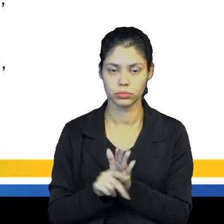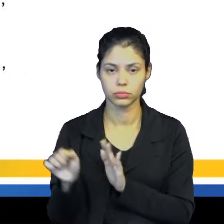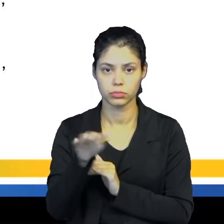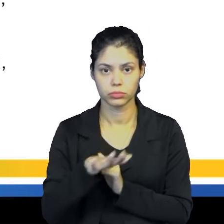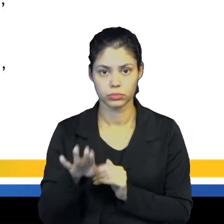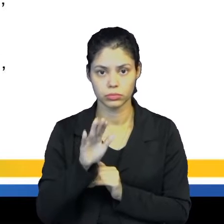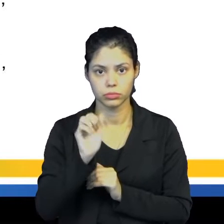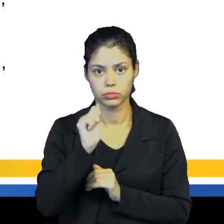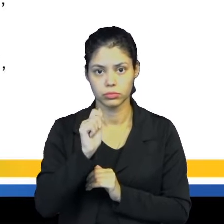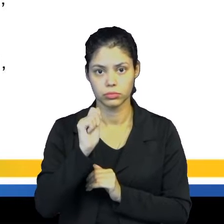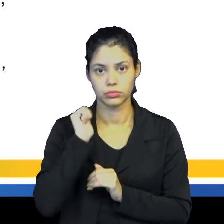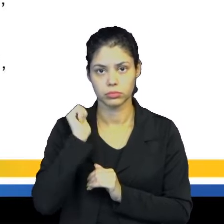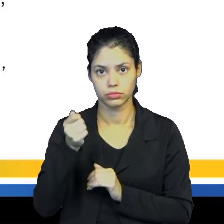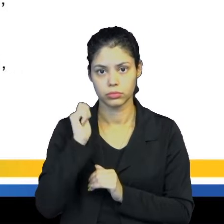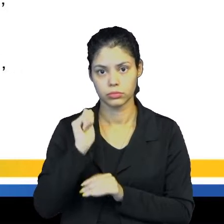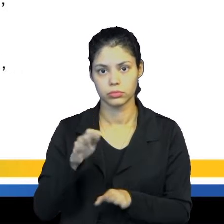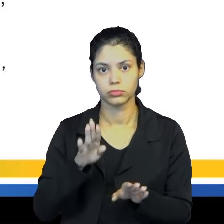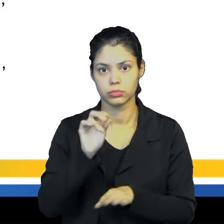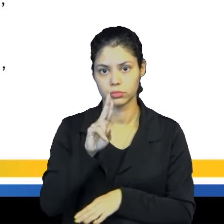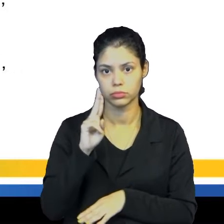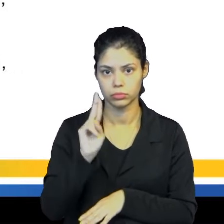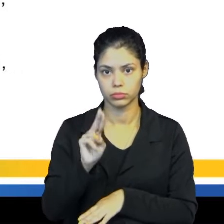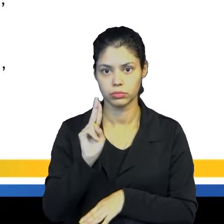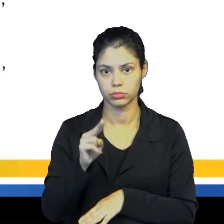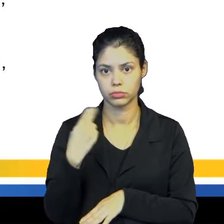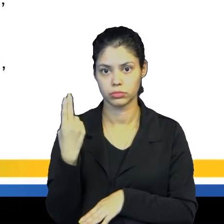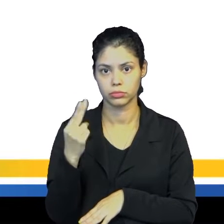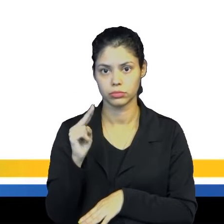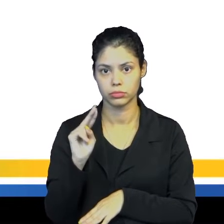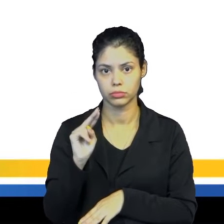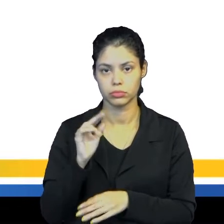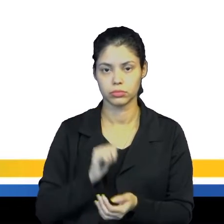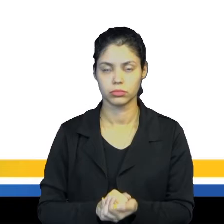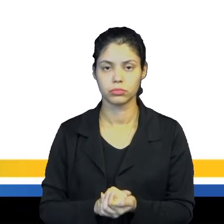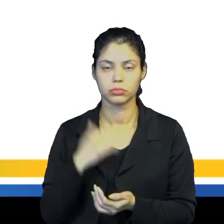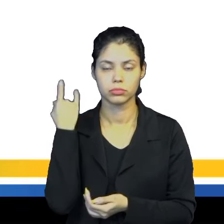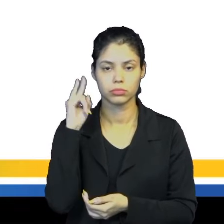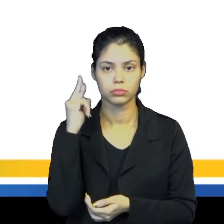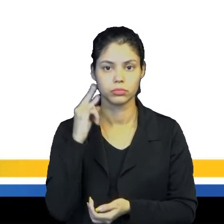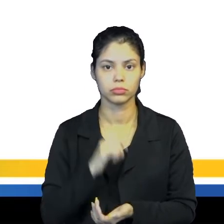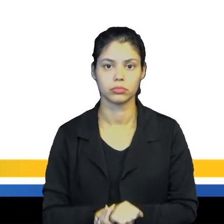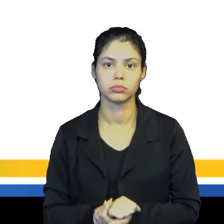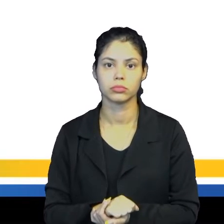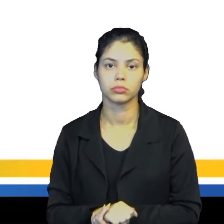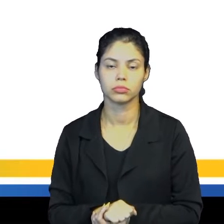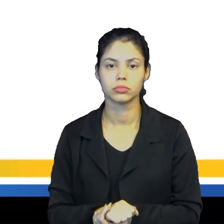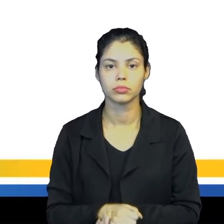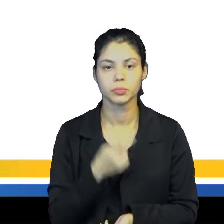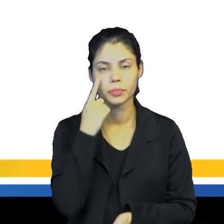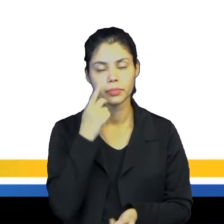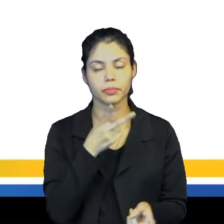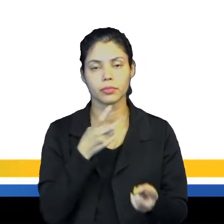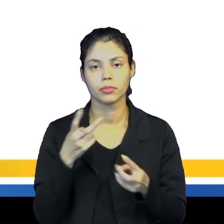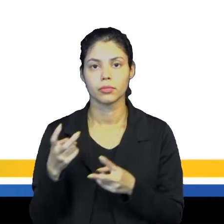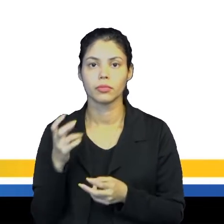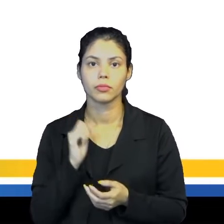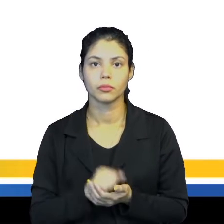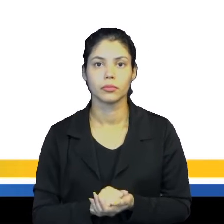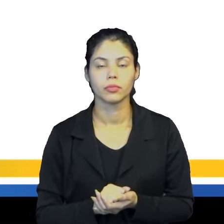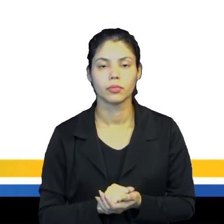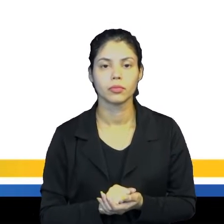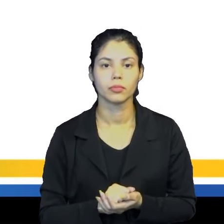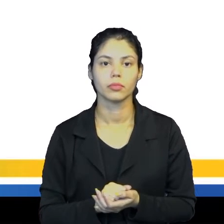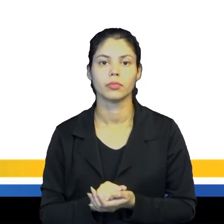área equivalente à Argentina, Uruguai, Paraguai e Bolívia. Observe aí no mapa, né,